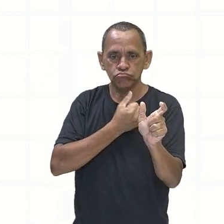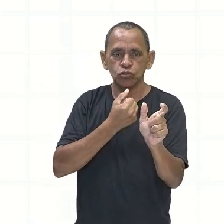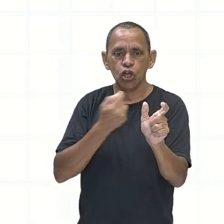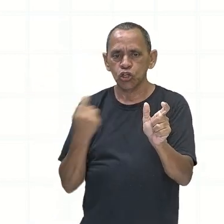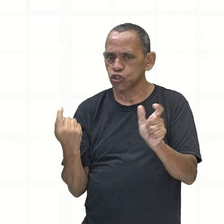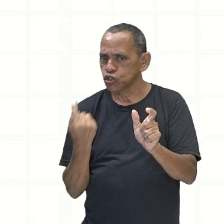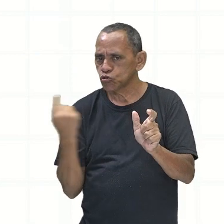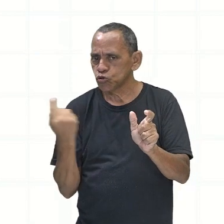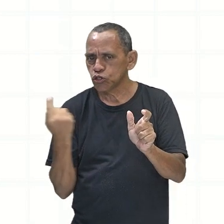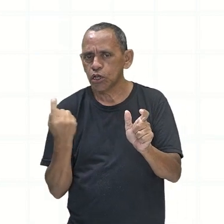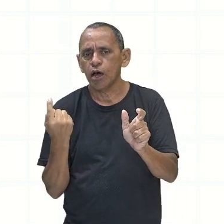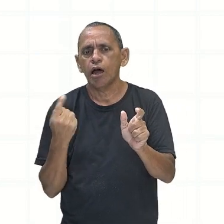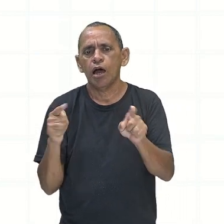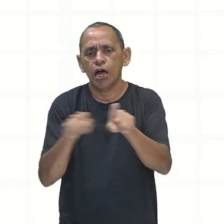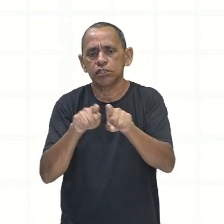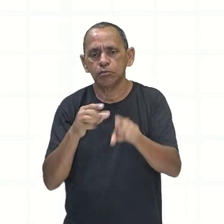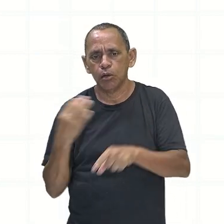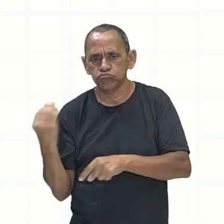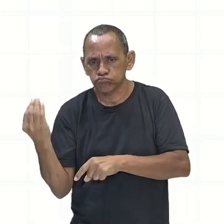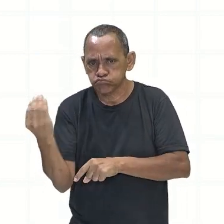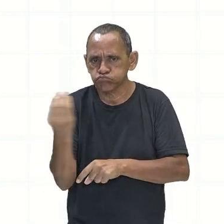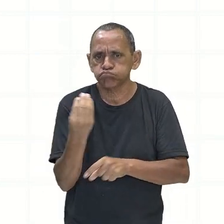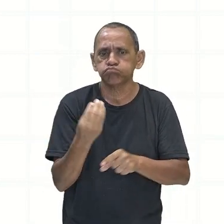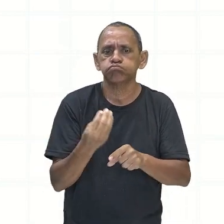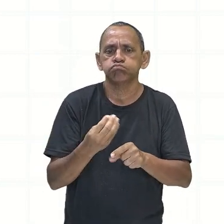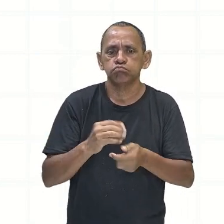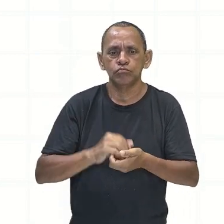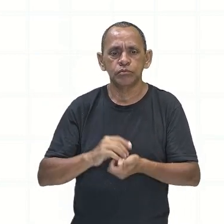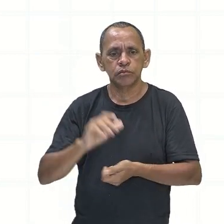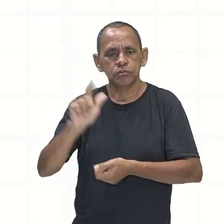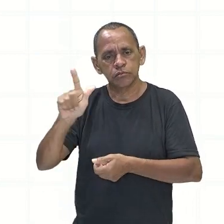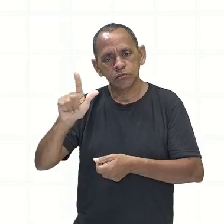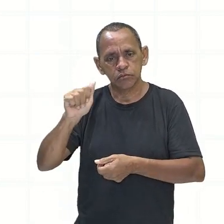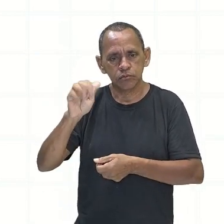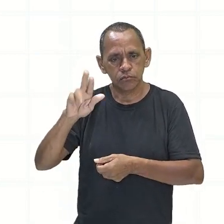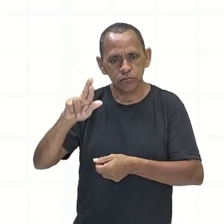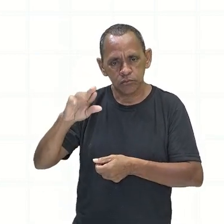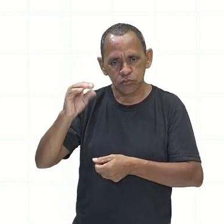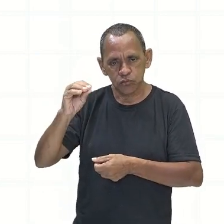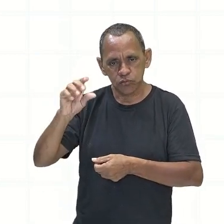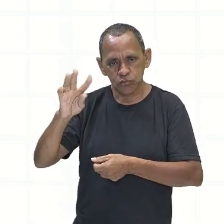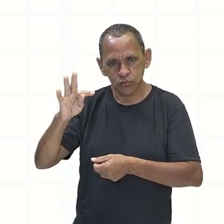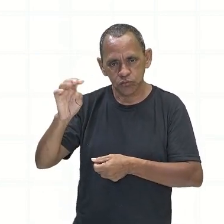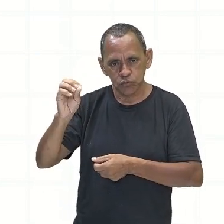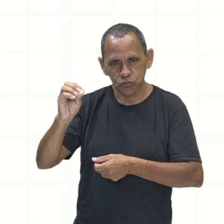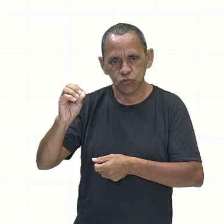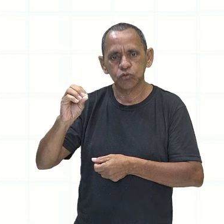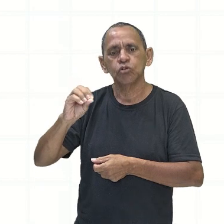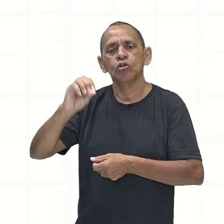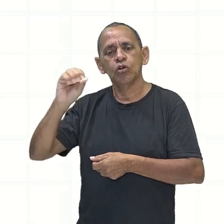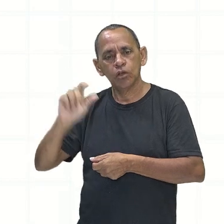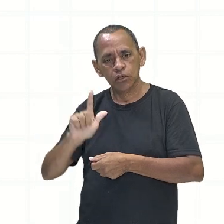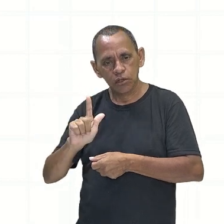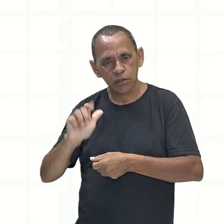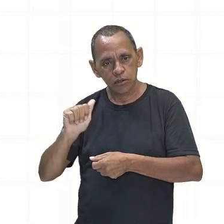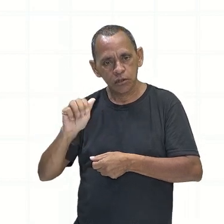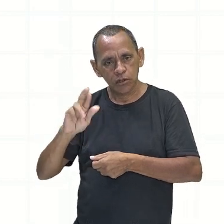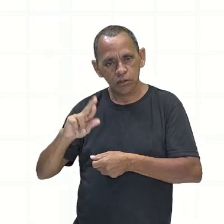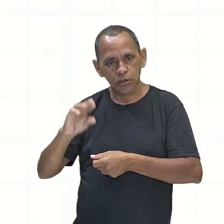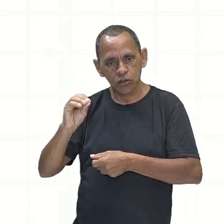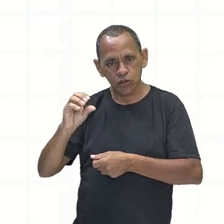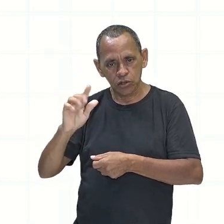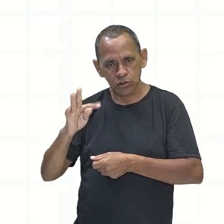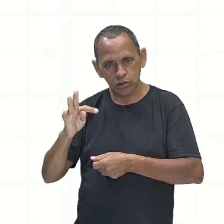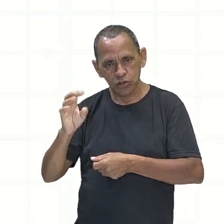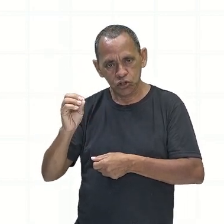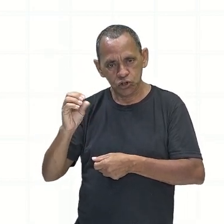está no plural? Aqui no caso o S, né? Garotos, meninos, né? E no singular, normal, significa apenas